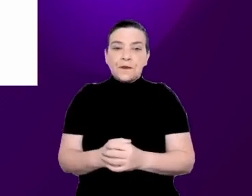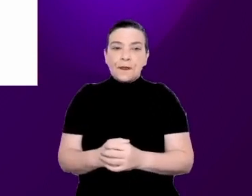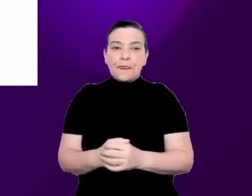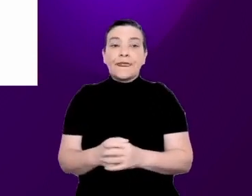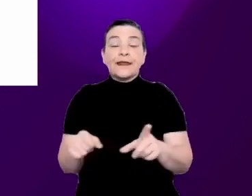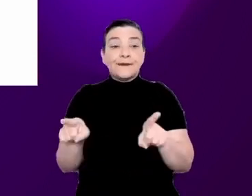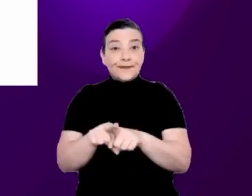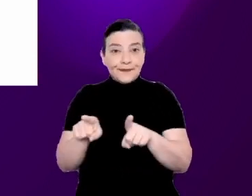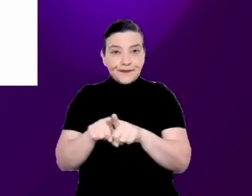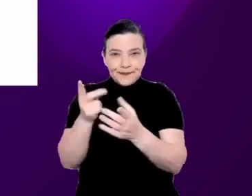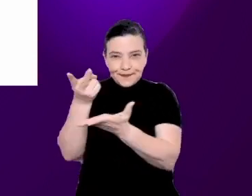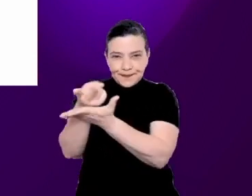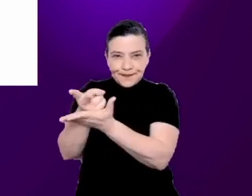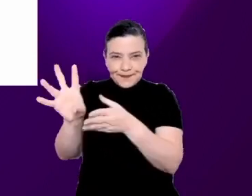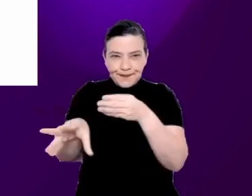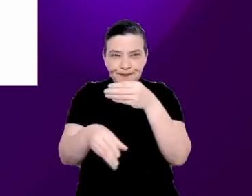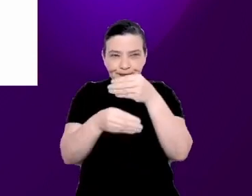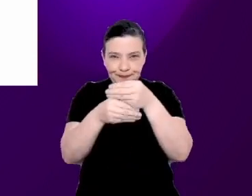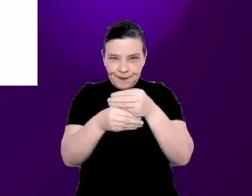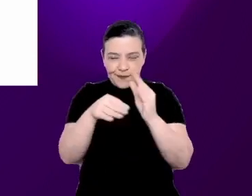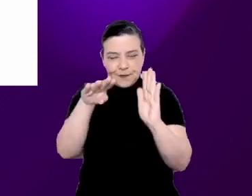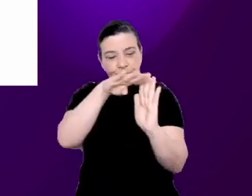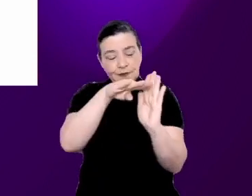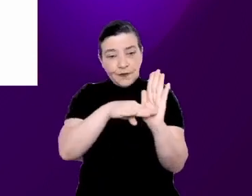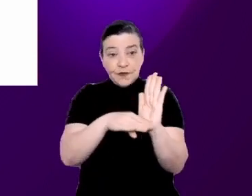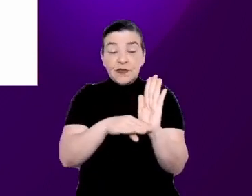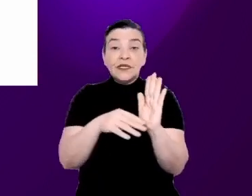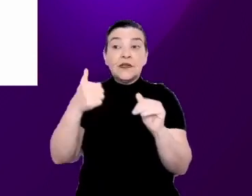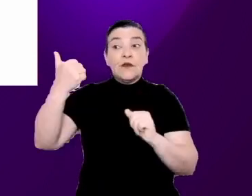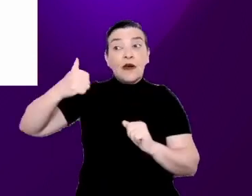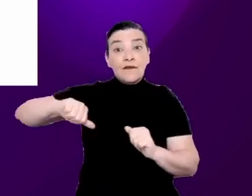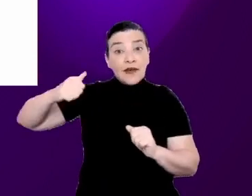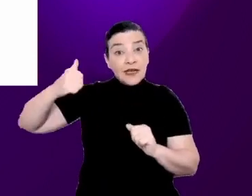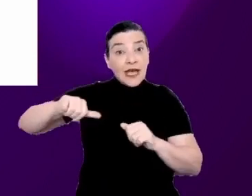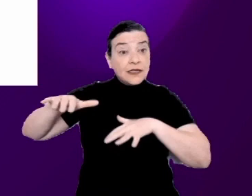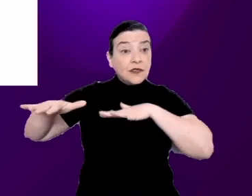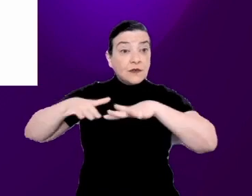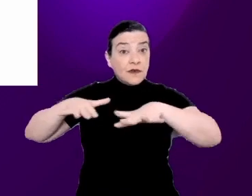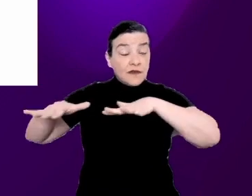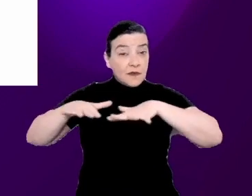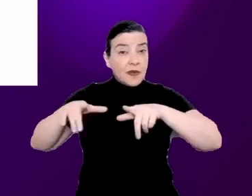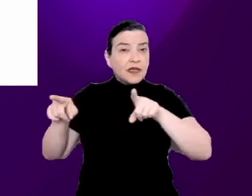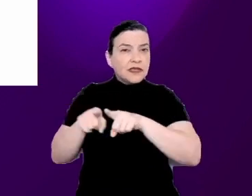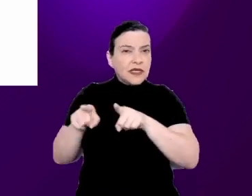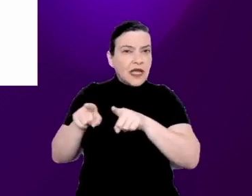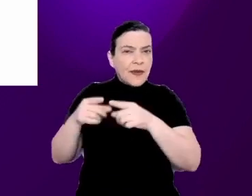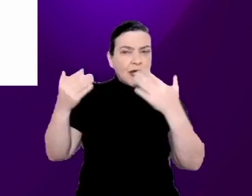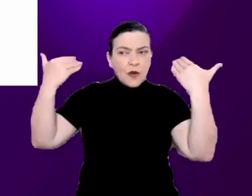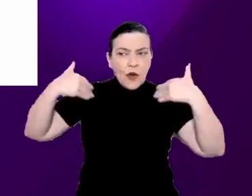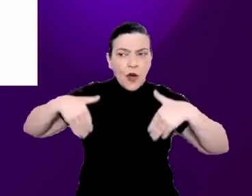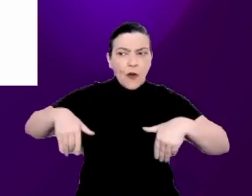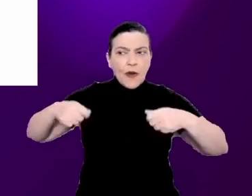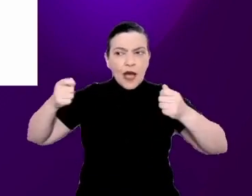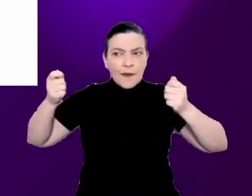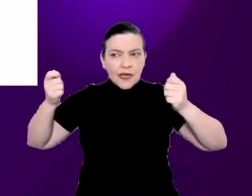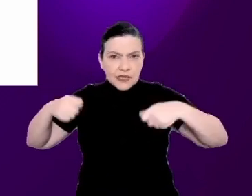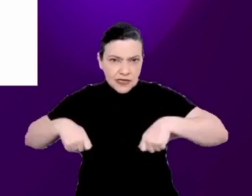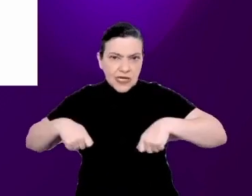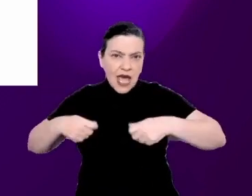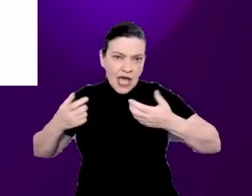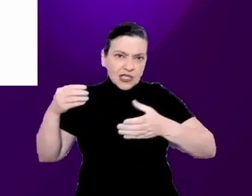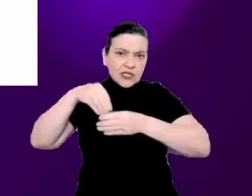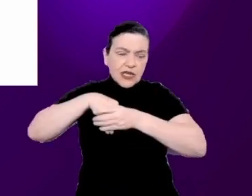Pacientes incluídos no PROM, eles são avaliados quanto à mobilidade e o que determina o nível de capacidade funcional na fase